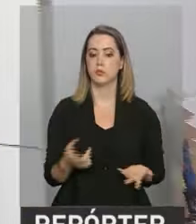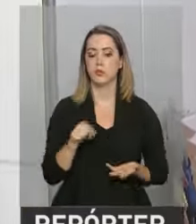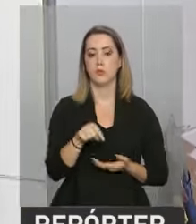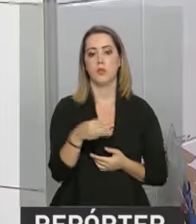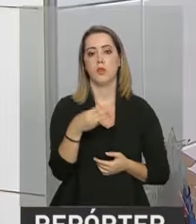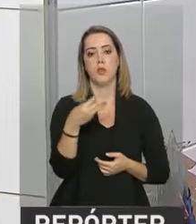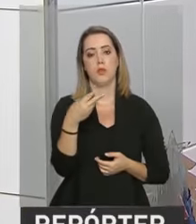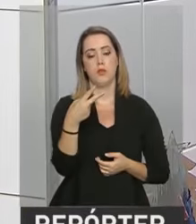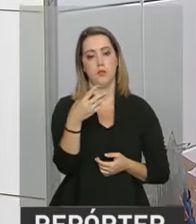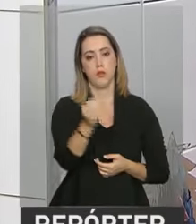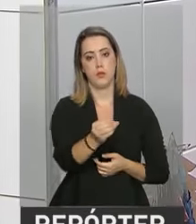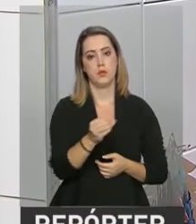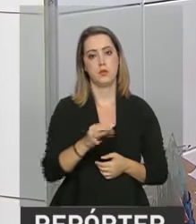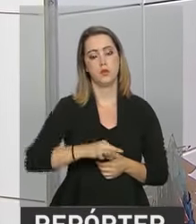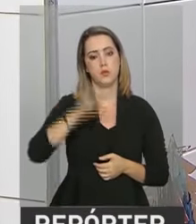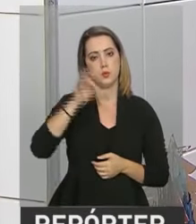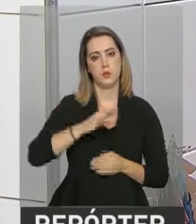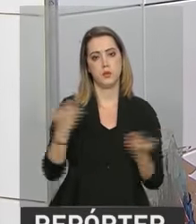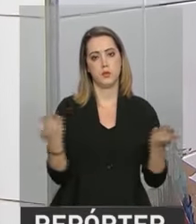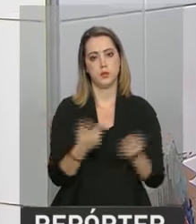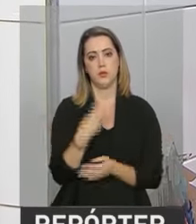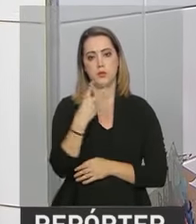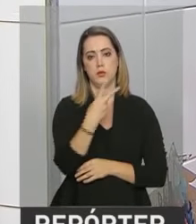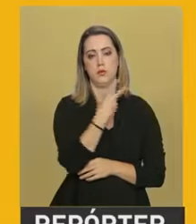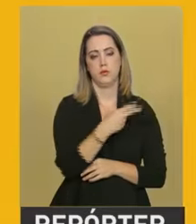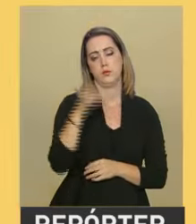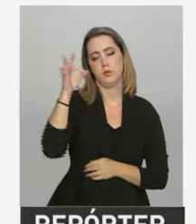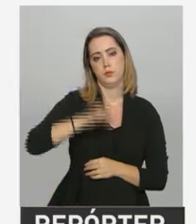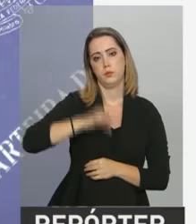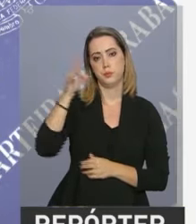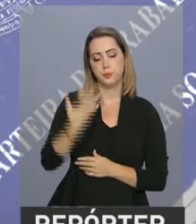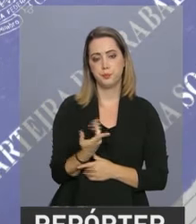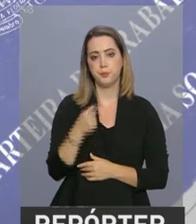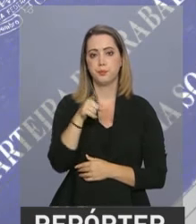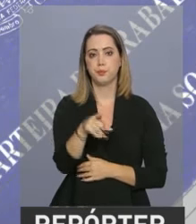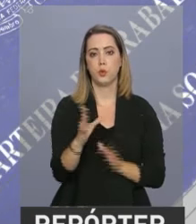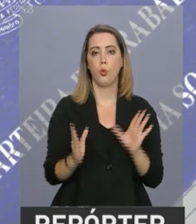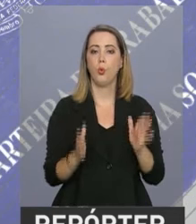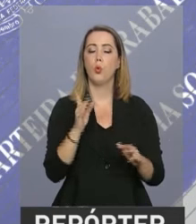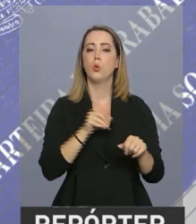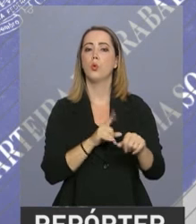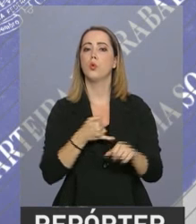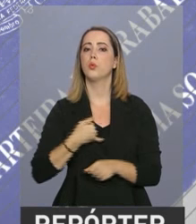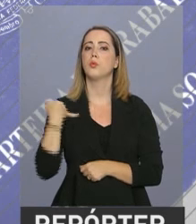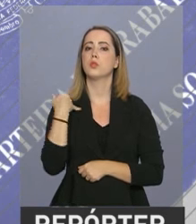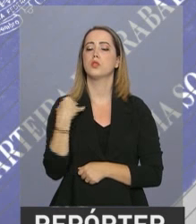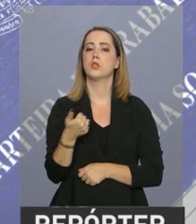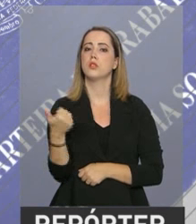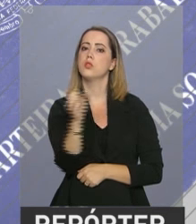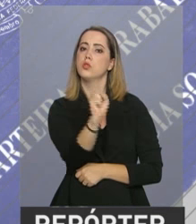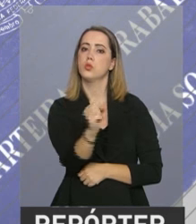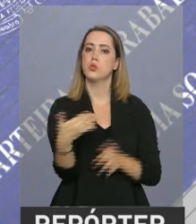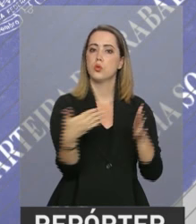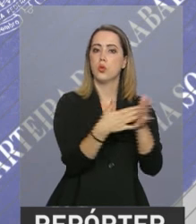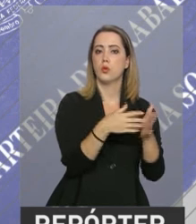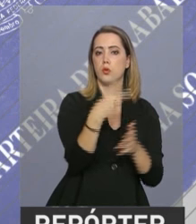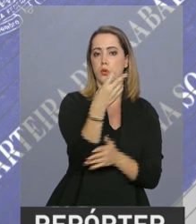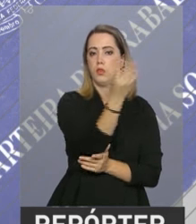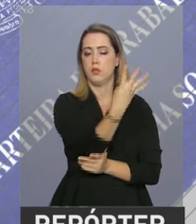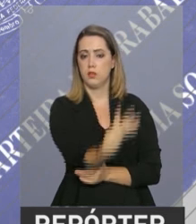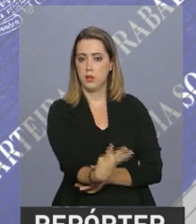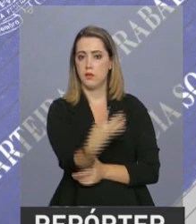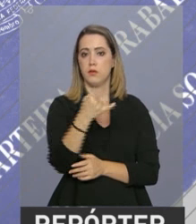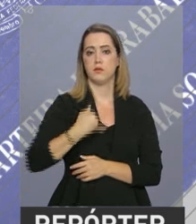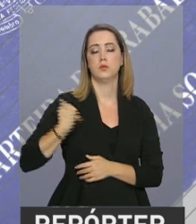de 20% para 22,5%. A faixa etária entre 18 a 24 anos tem a